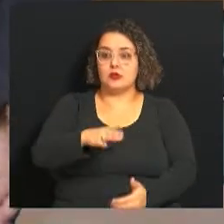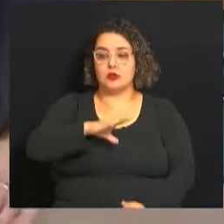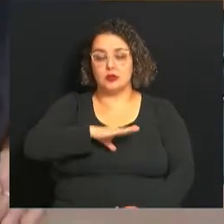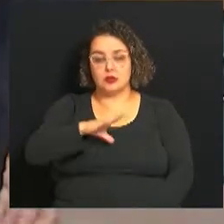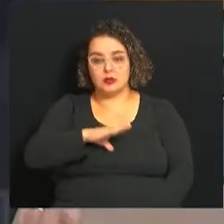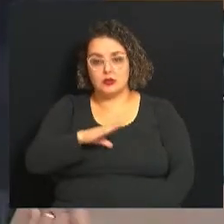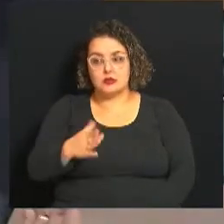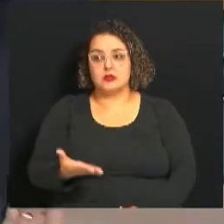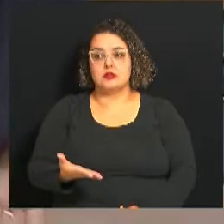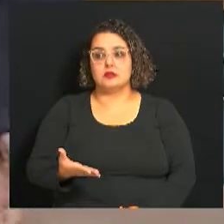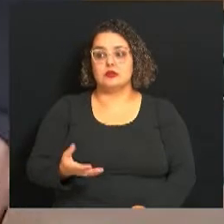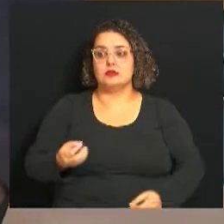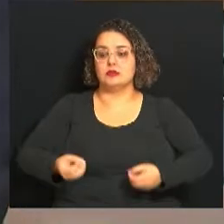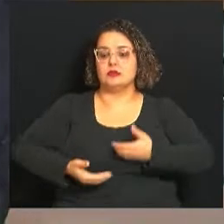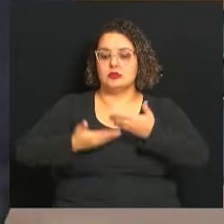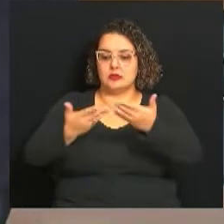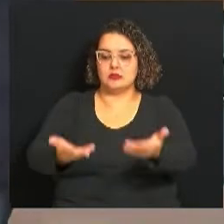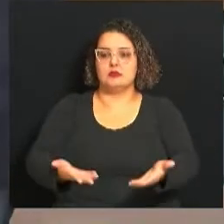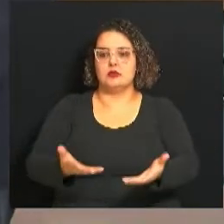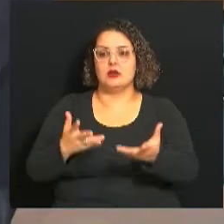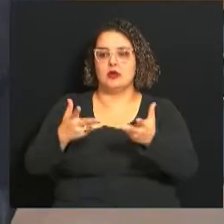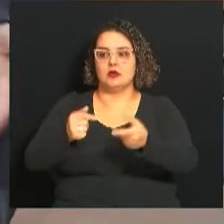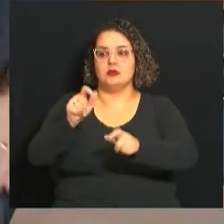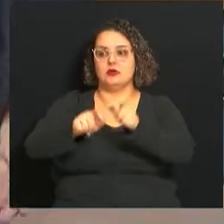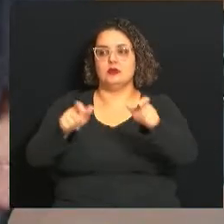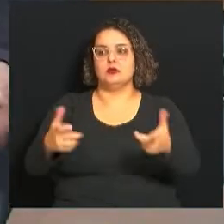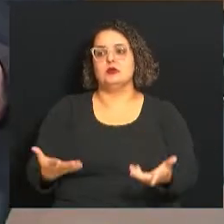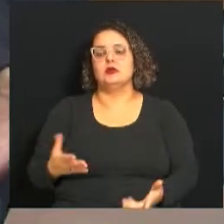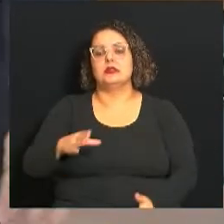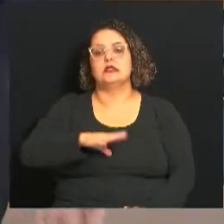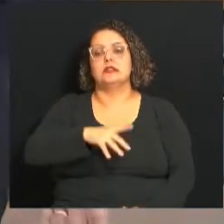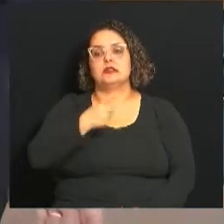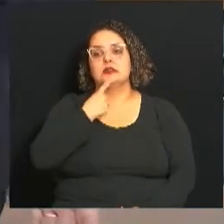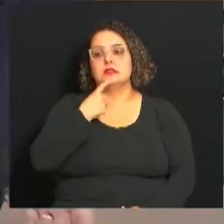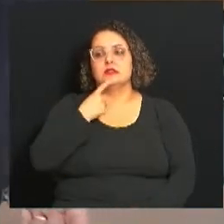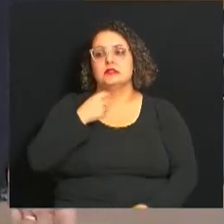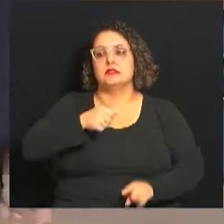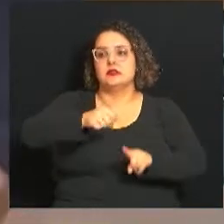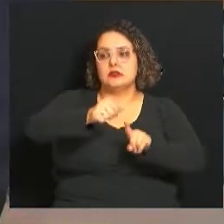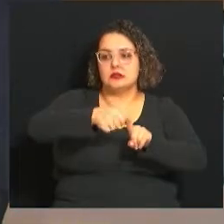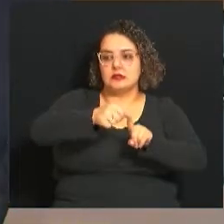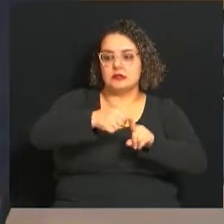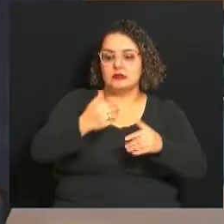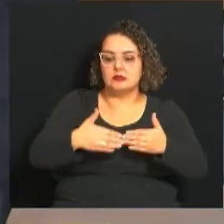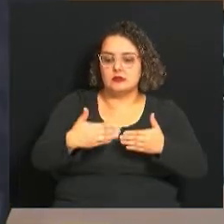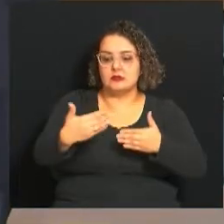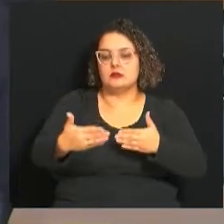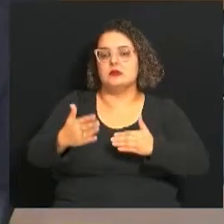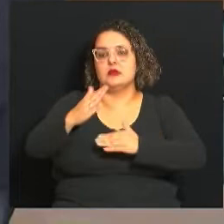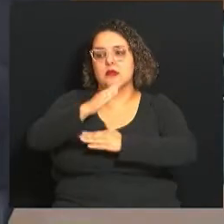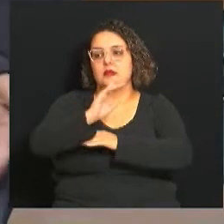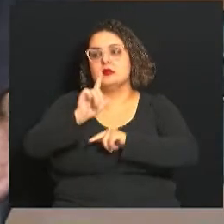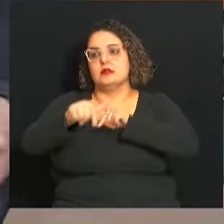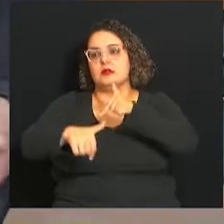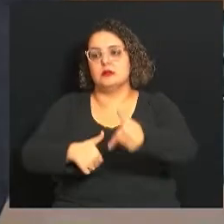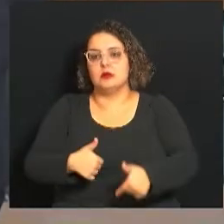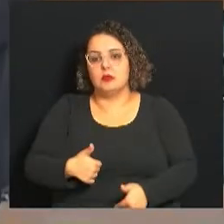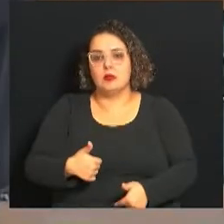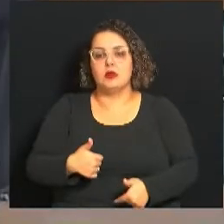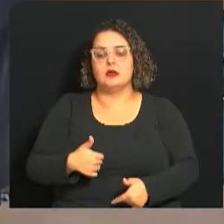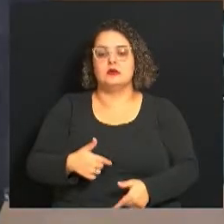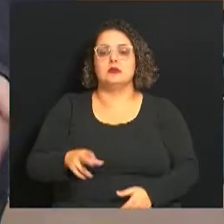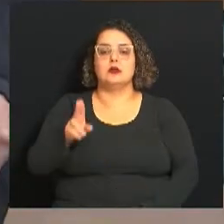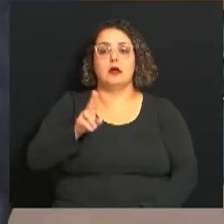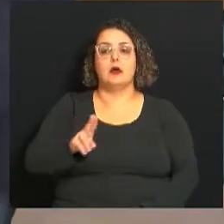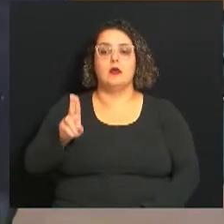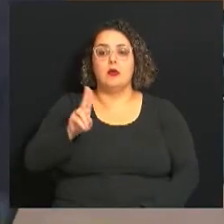agora servir a toda a população de Campinas. Primeiramente, nesses meses, agora pela Câmara, e depois esse prédio ser utilizado